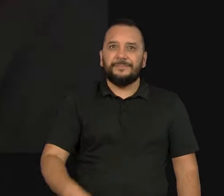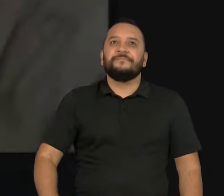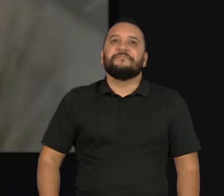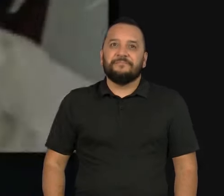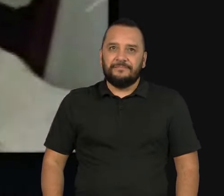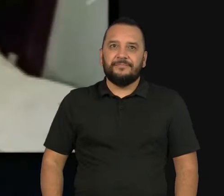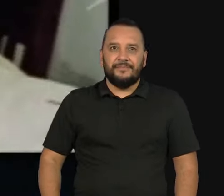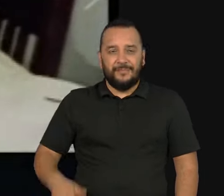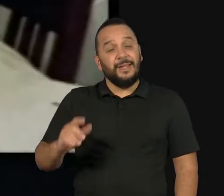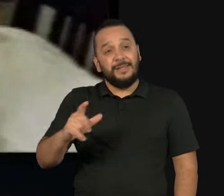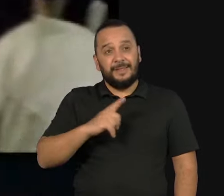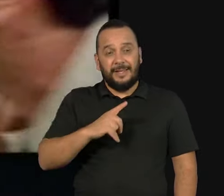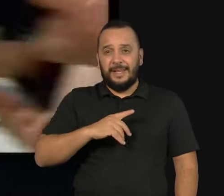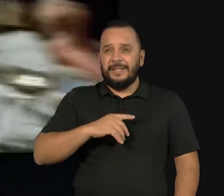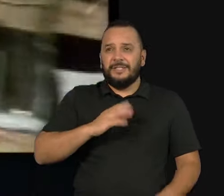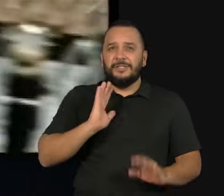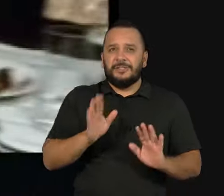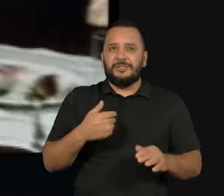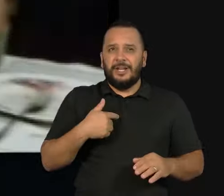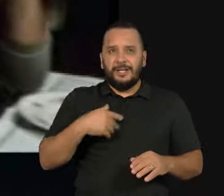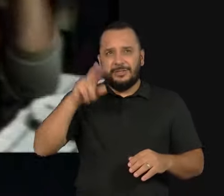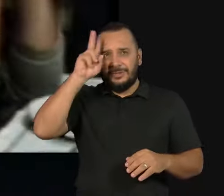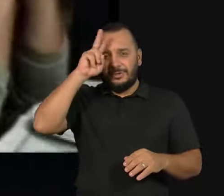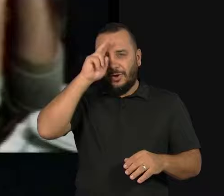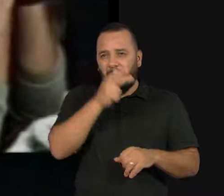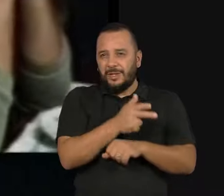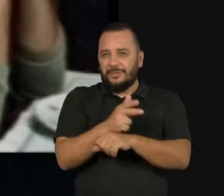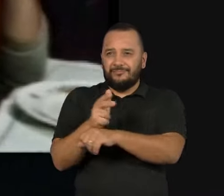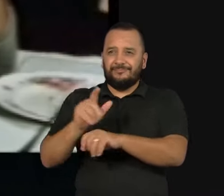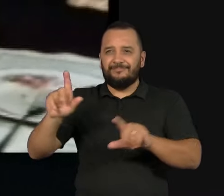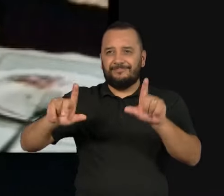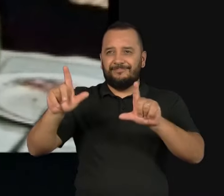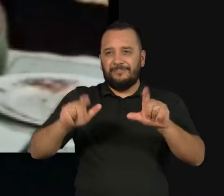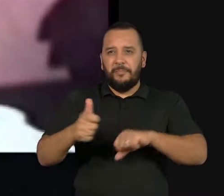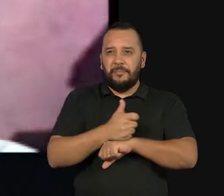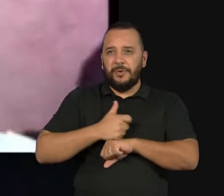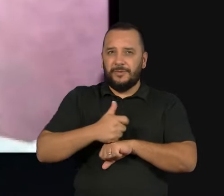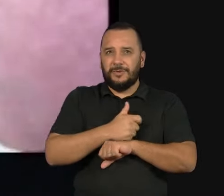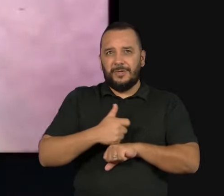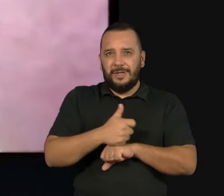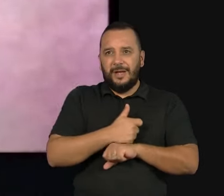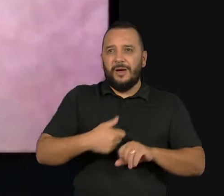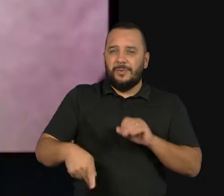Sua longa filmografia solidificou o seu status como cineasta.